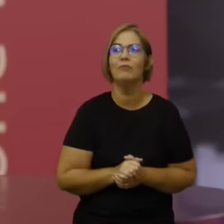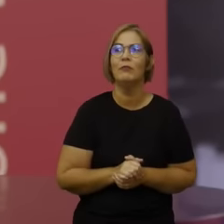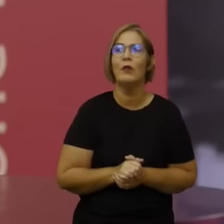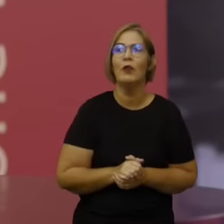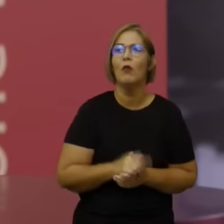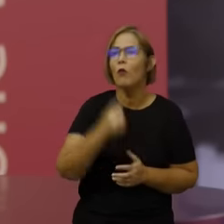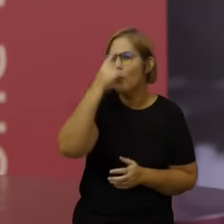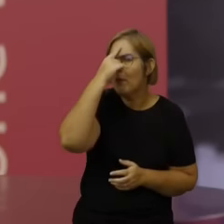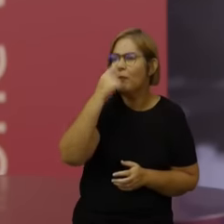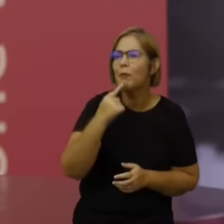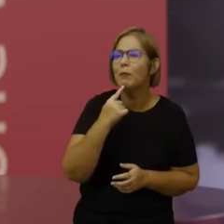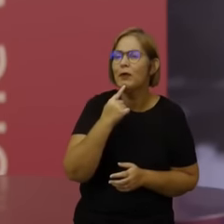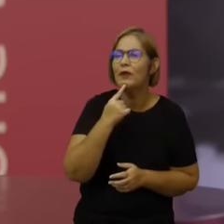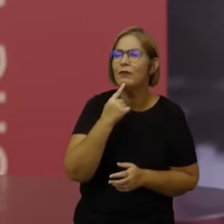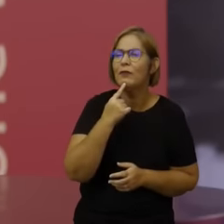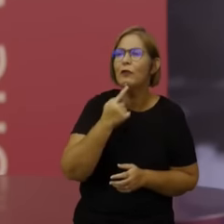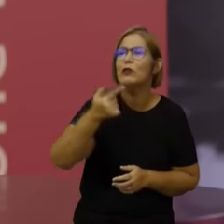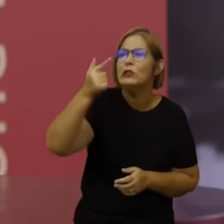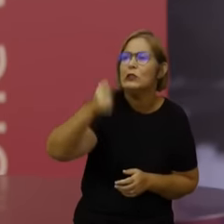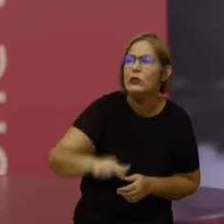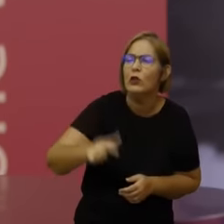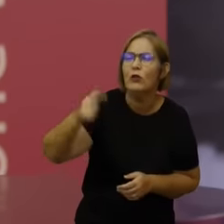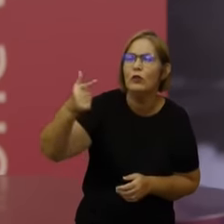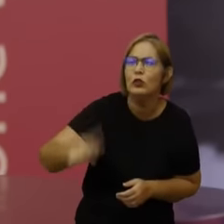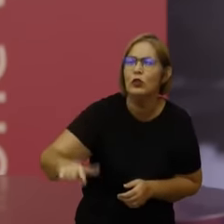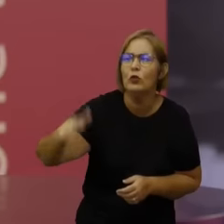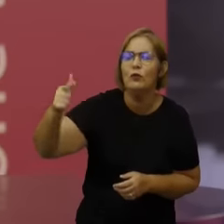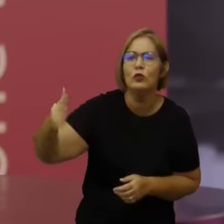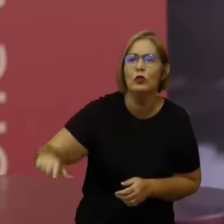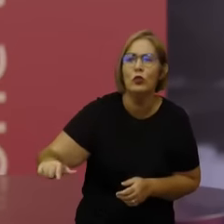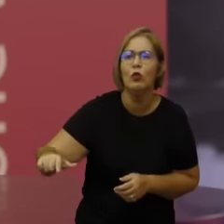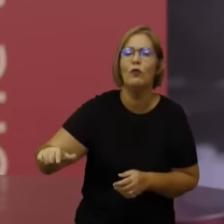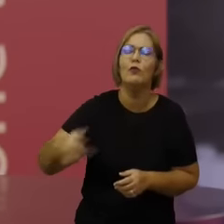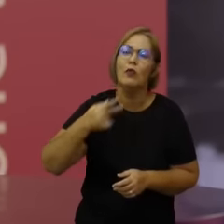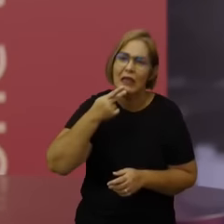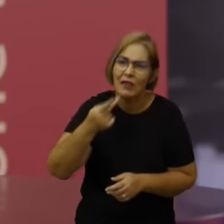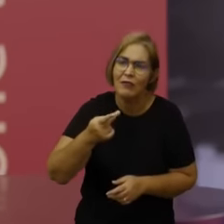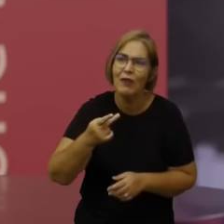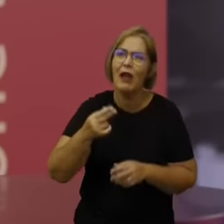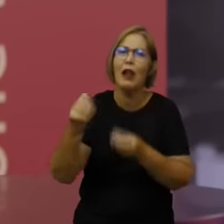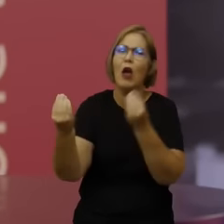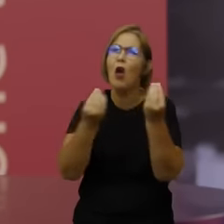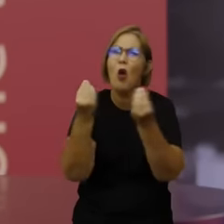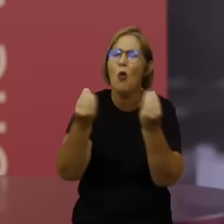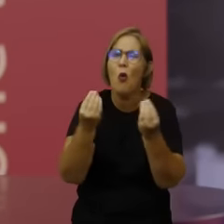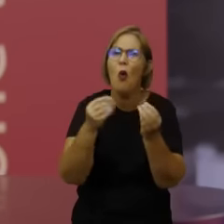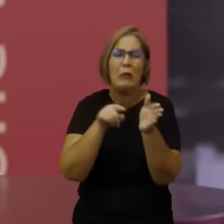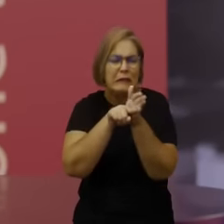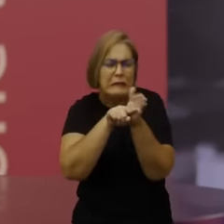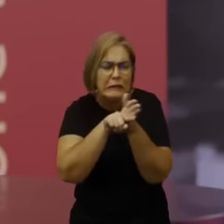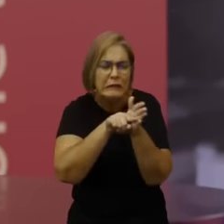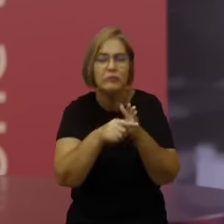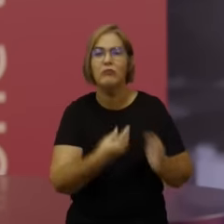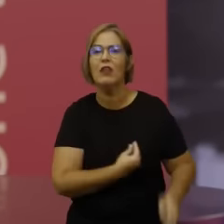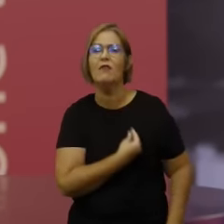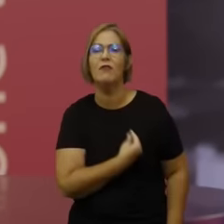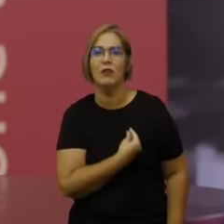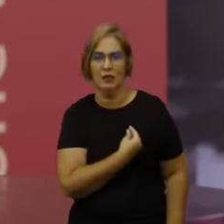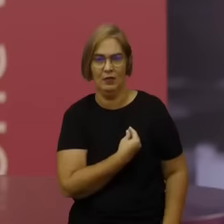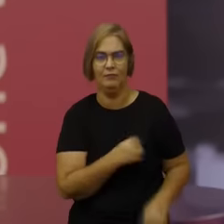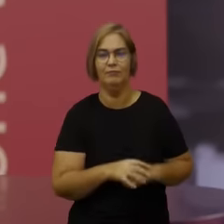repetitivo e desprovido de sentido da existência humana. Então, haveria